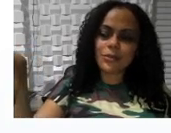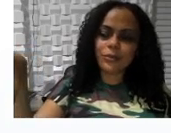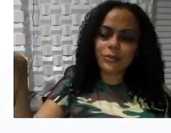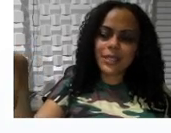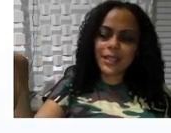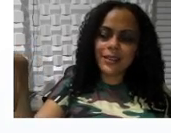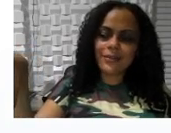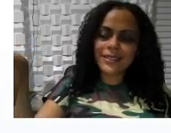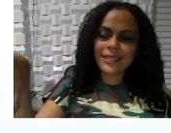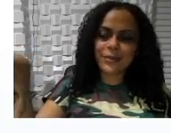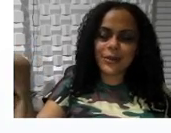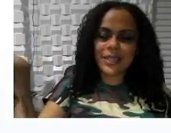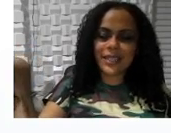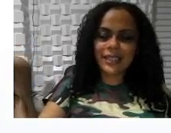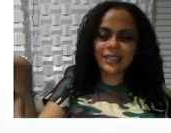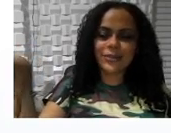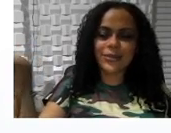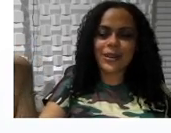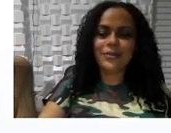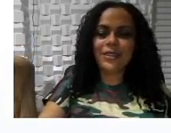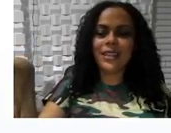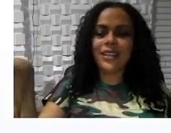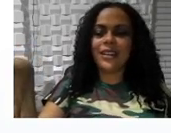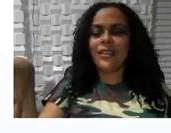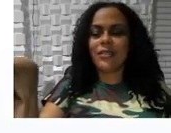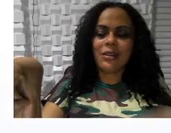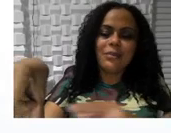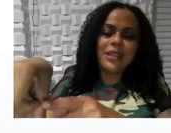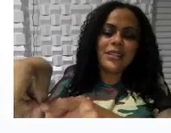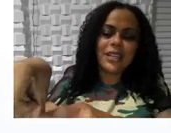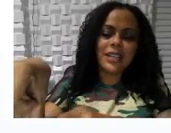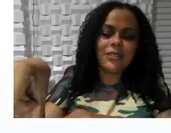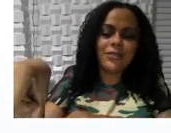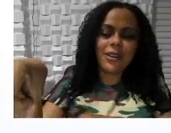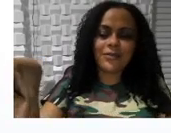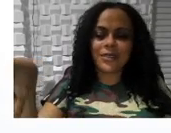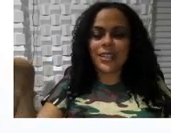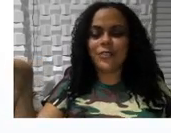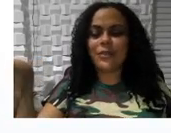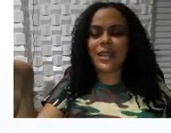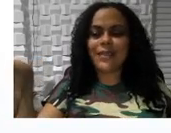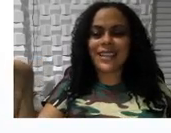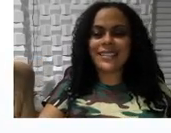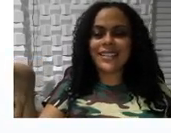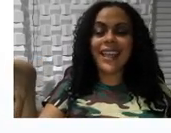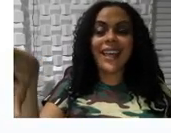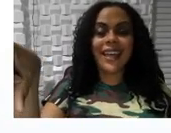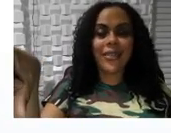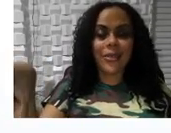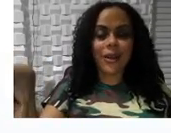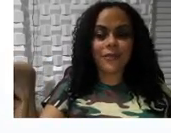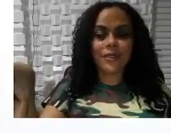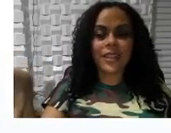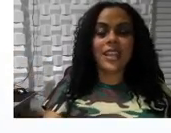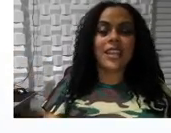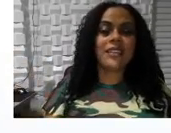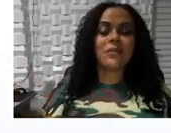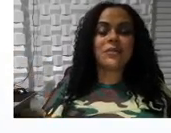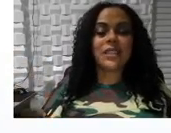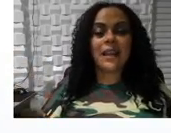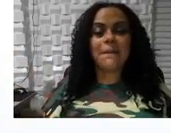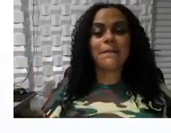Junta, fazendo a bolinha do 9 com a perninha aqui do 9. Que numeral é esse? 9. Então, vamos